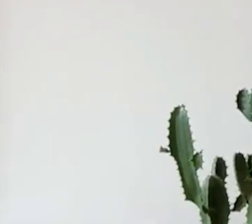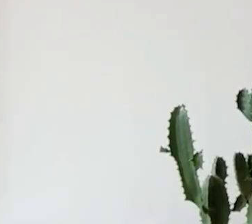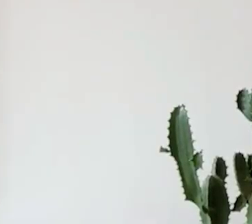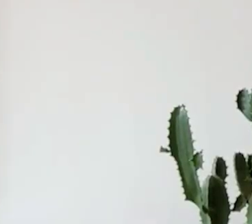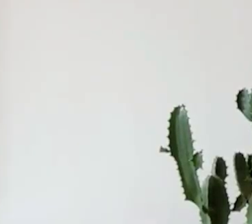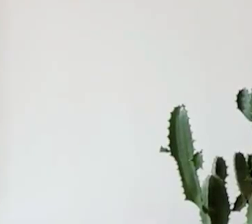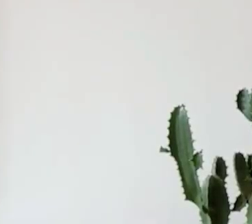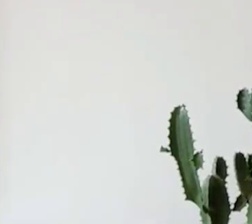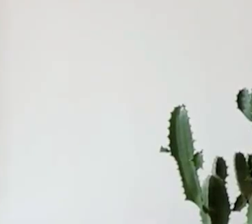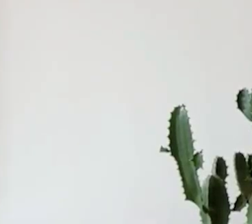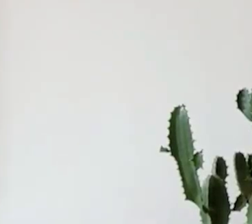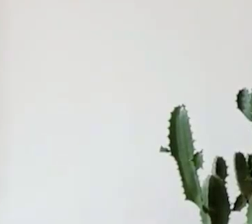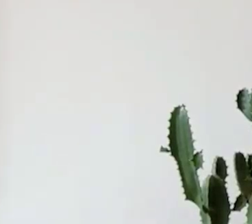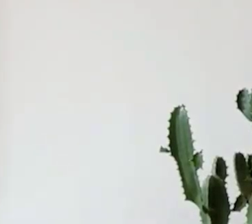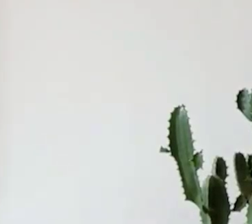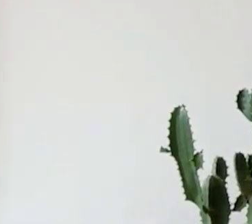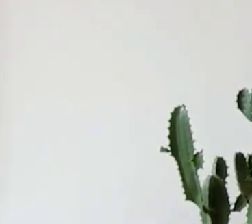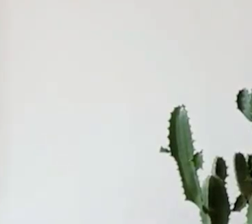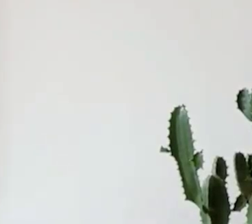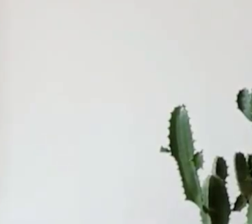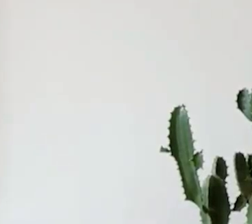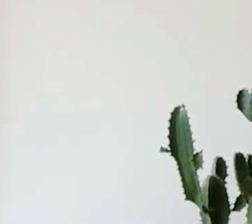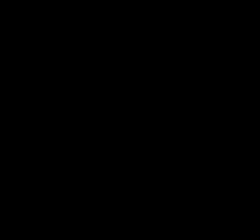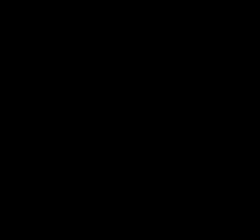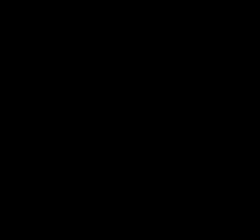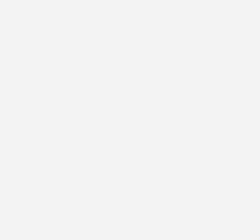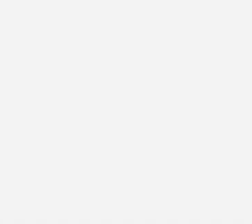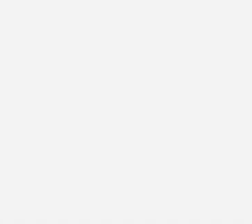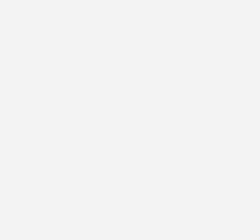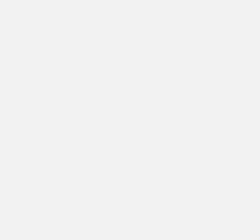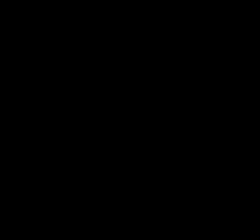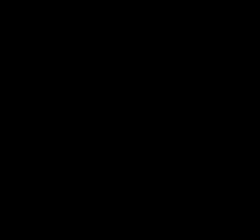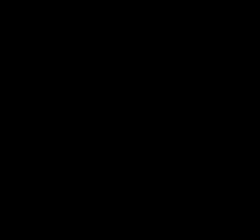link na legenda para você conferir todas as informações.